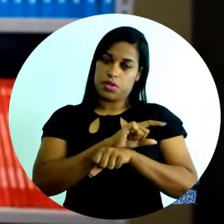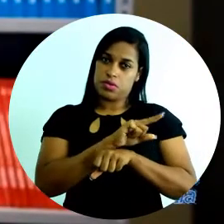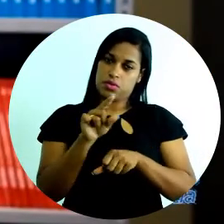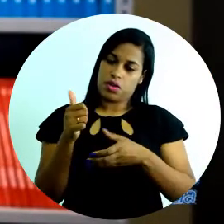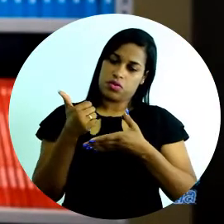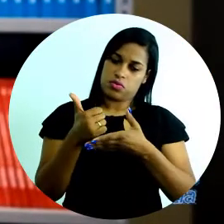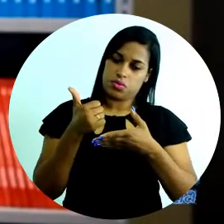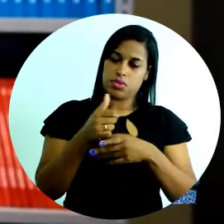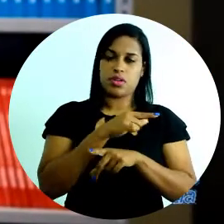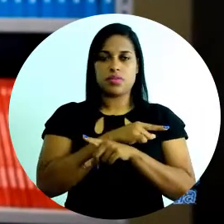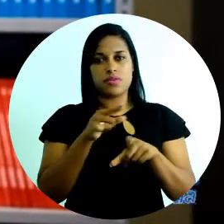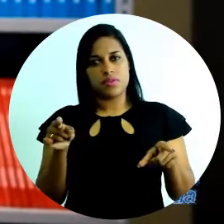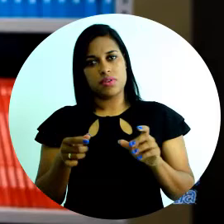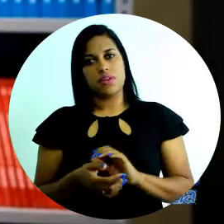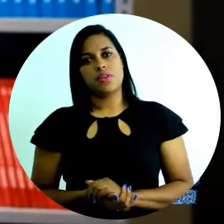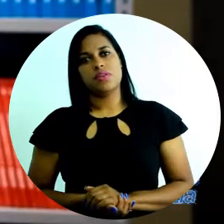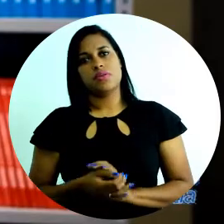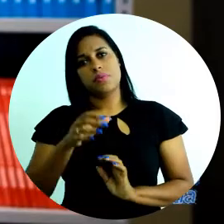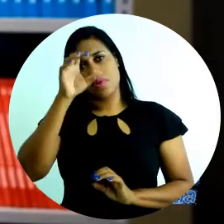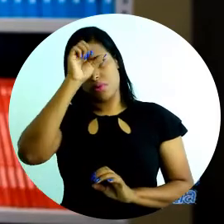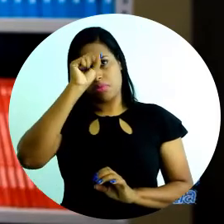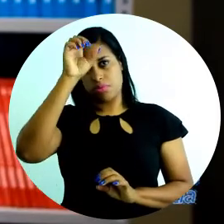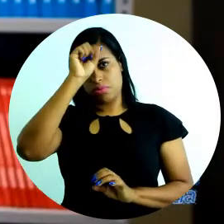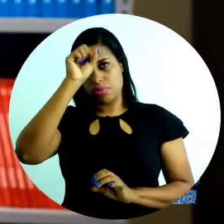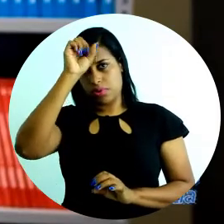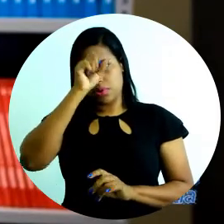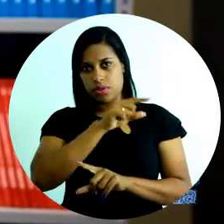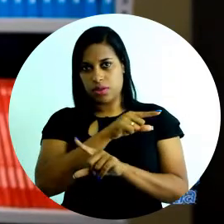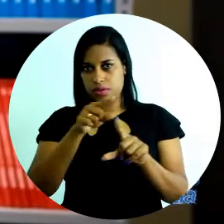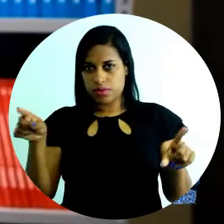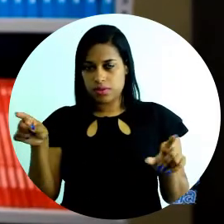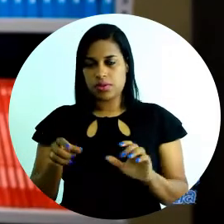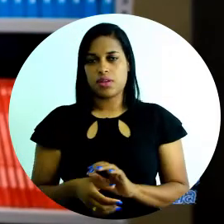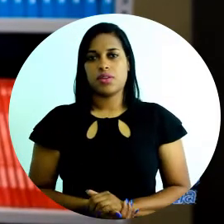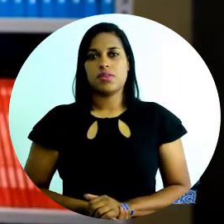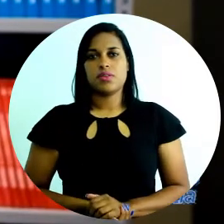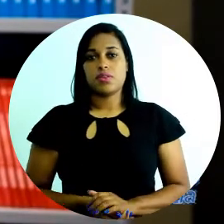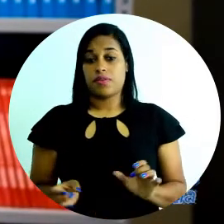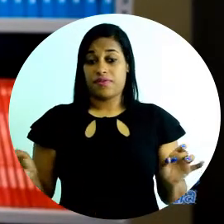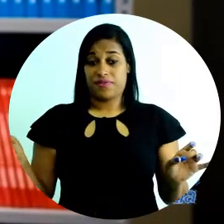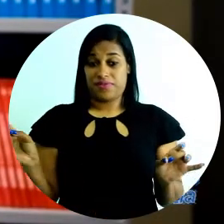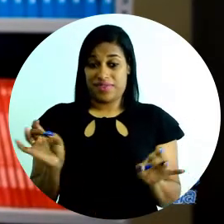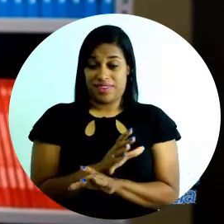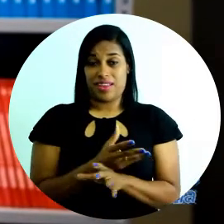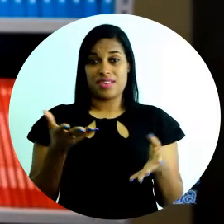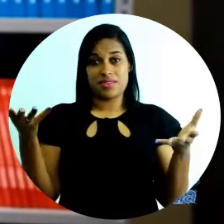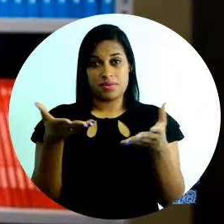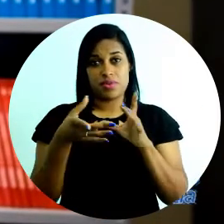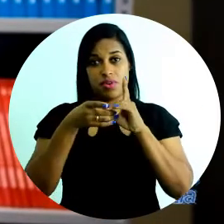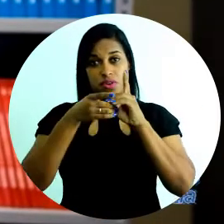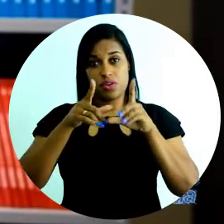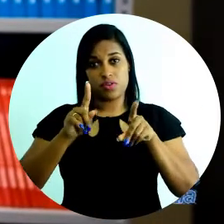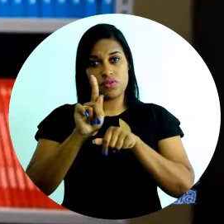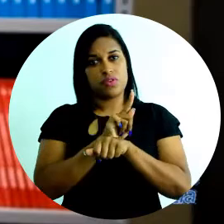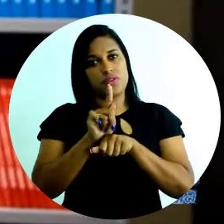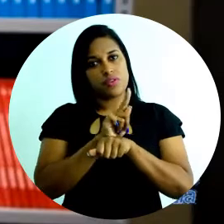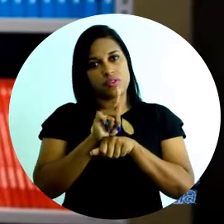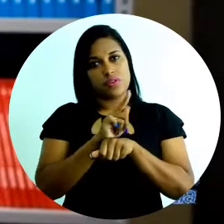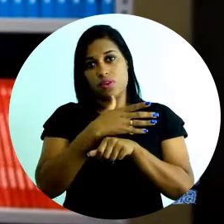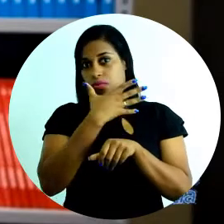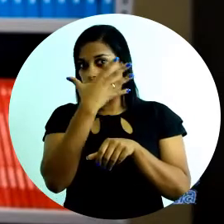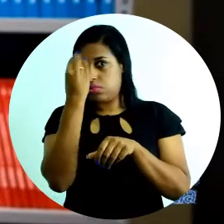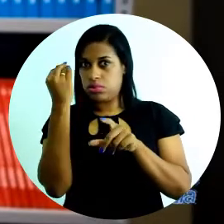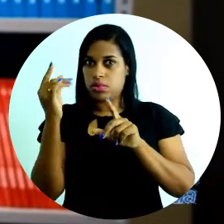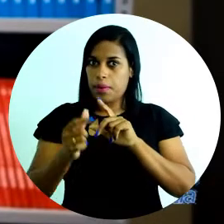espero ter contribuído, né, para a aprendizagem de vocês. Nós concluímos agora com essa questão da gestão democrática.